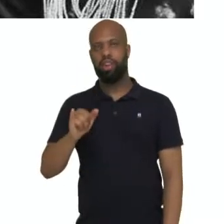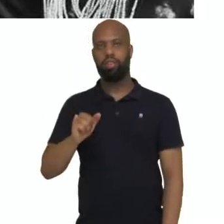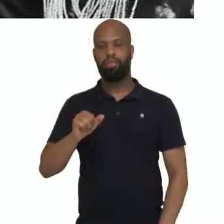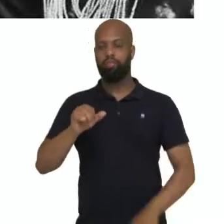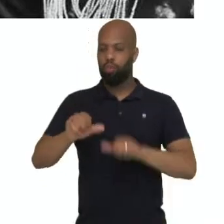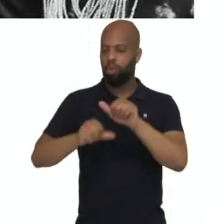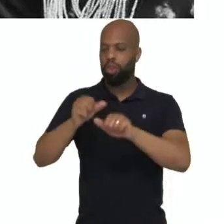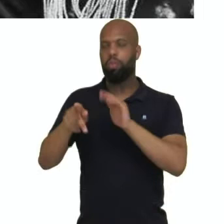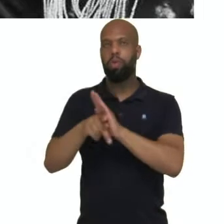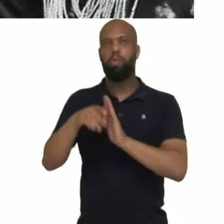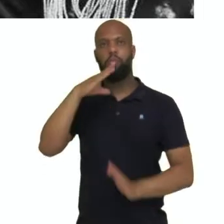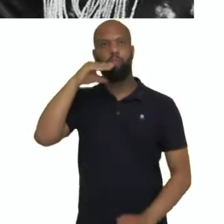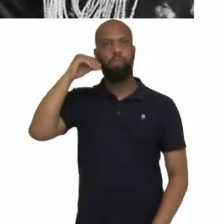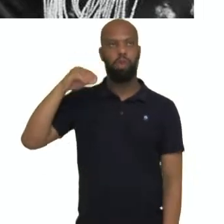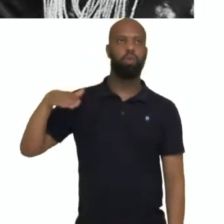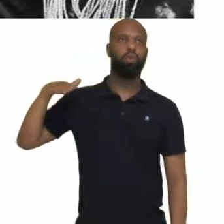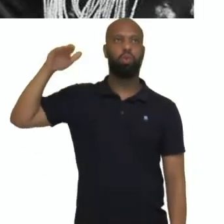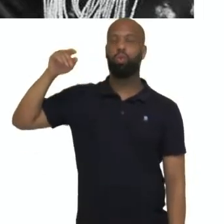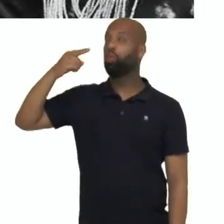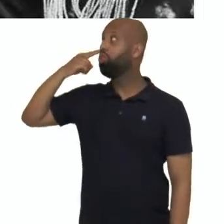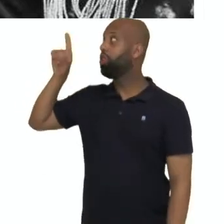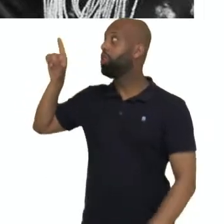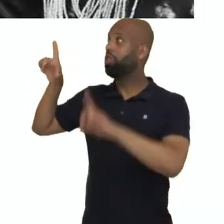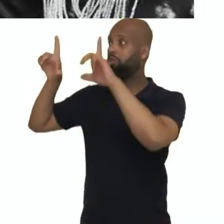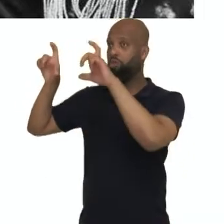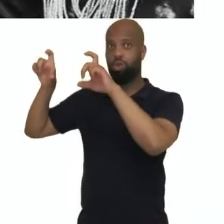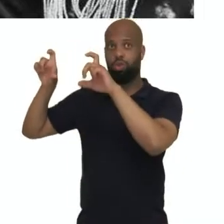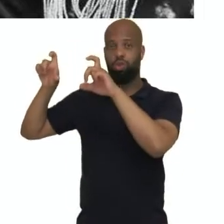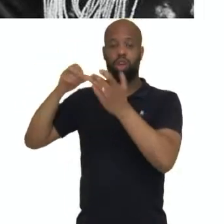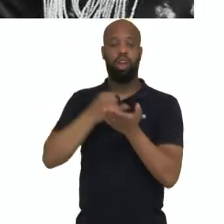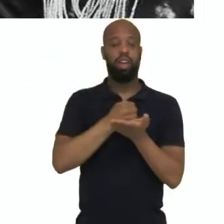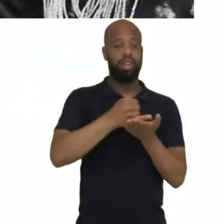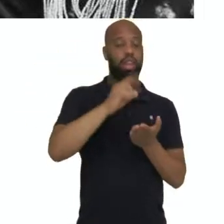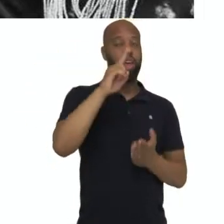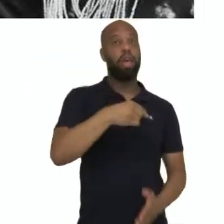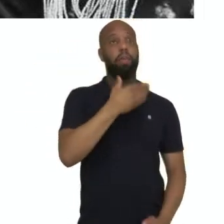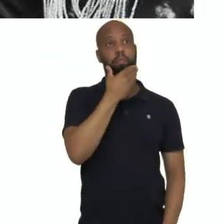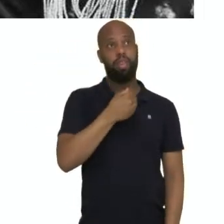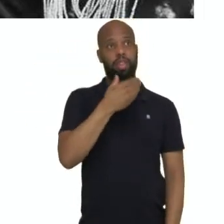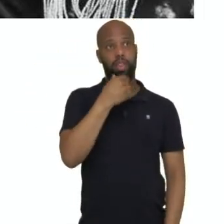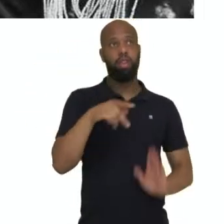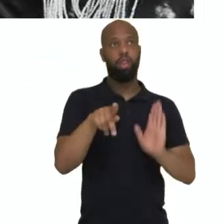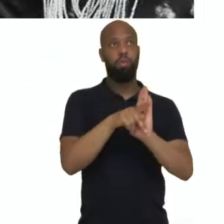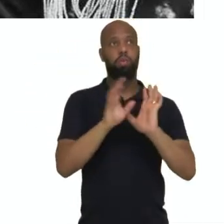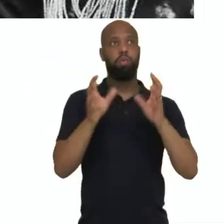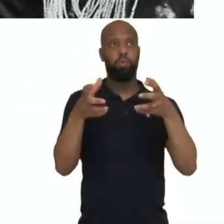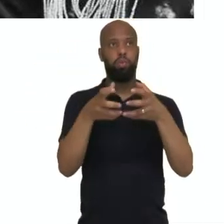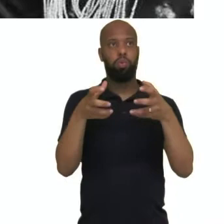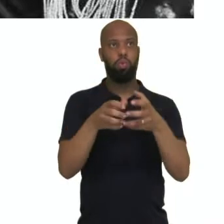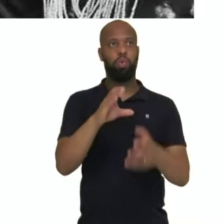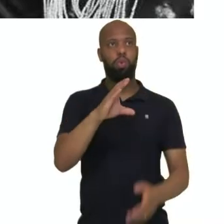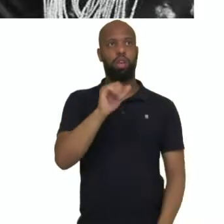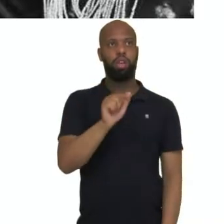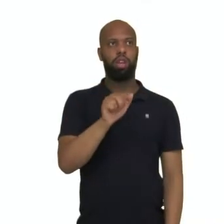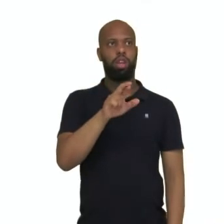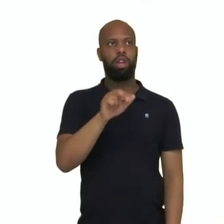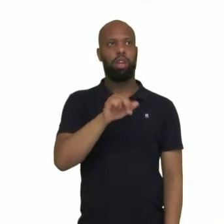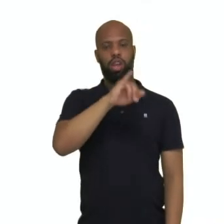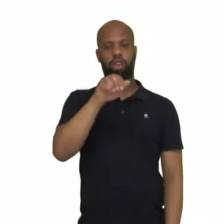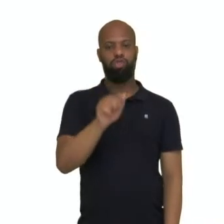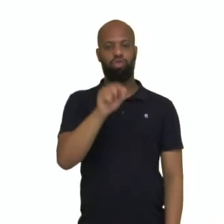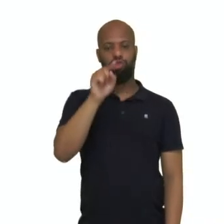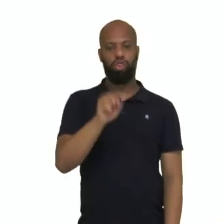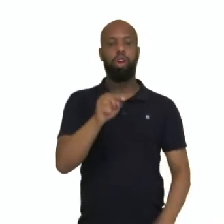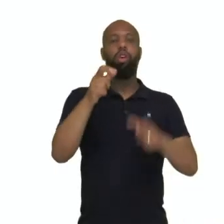nesta foto. Acontece na primeira iniciação dos meninos Carajá, no Mato Grosso, e é chamada